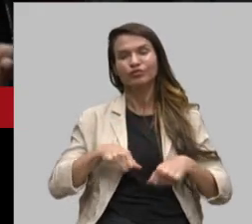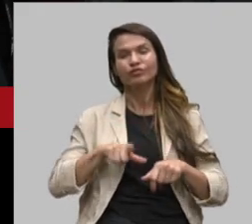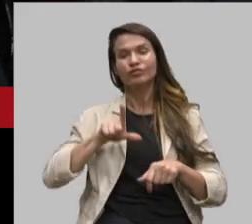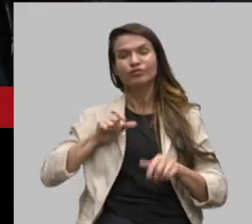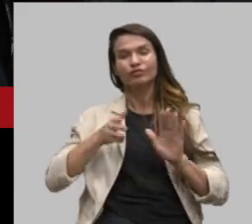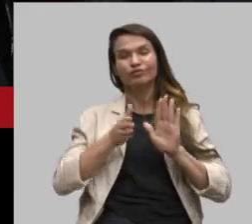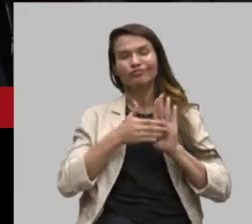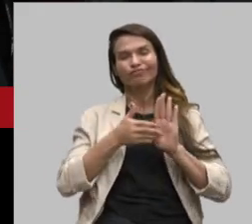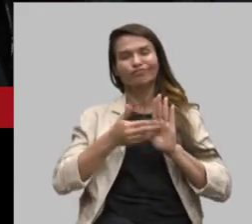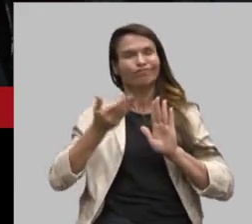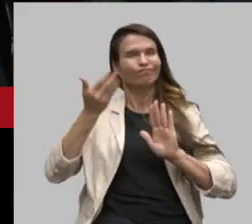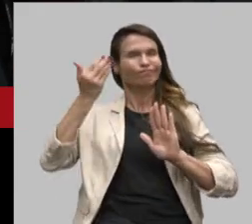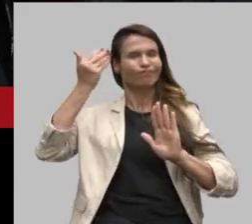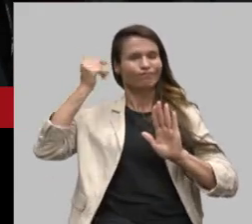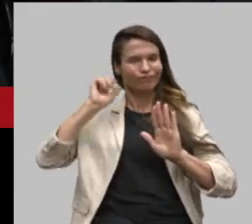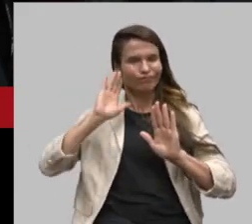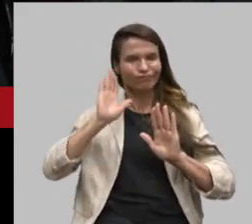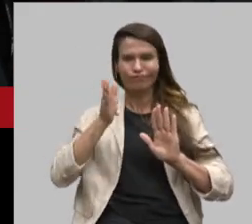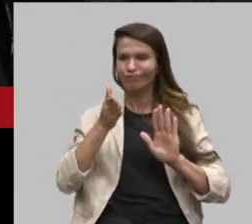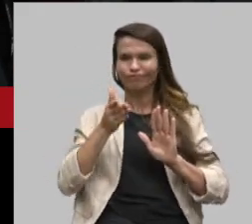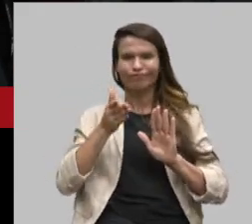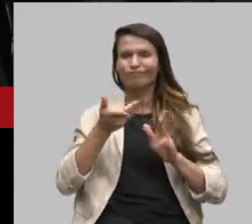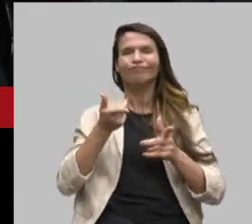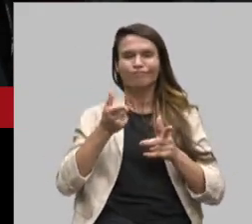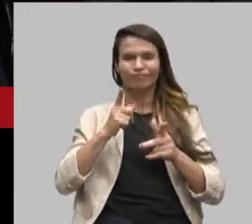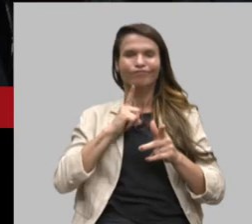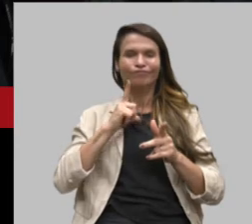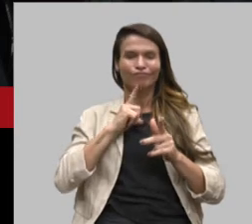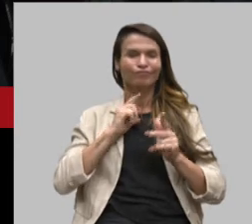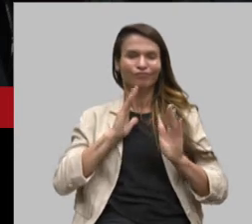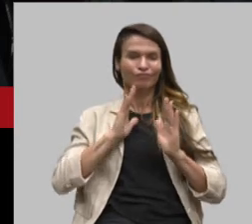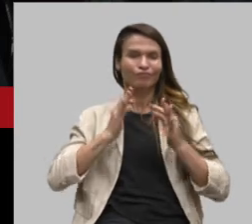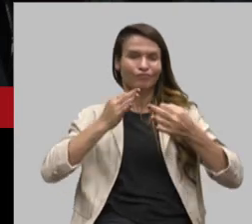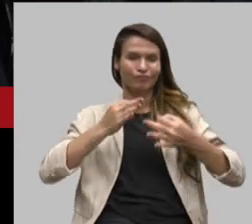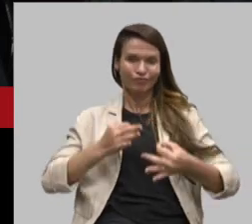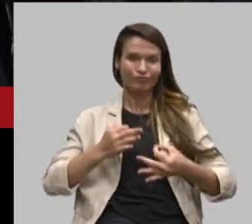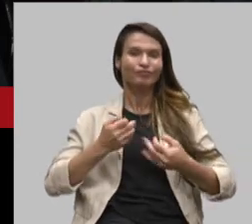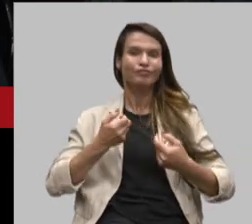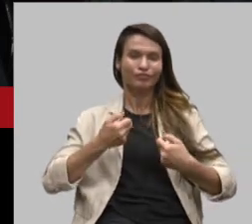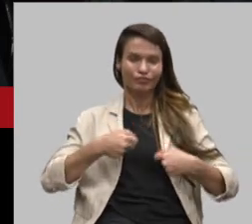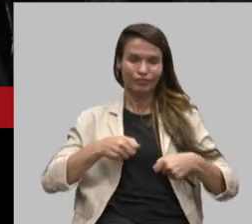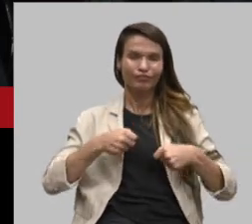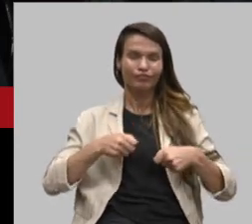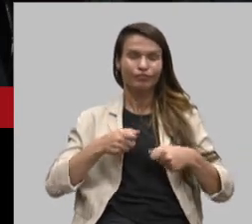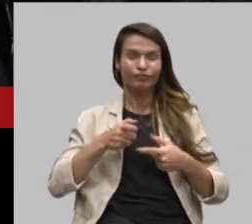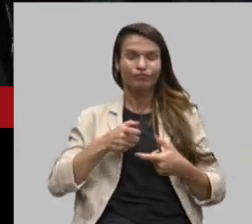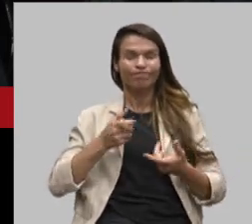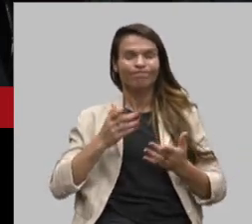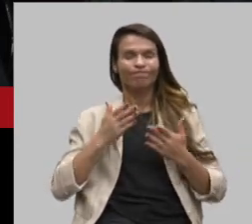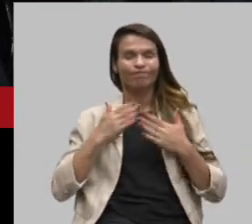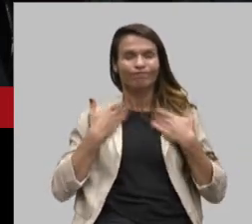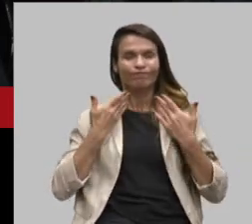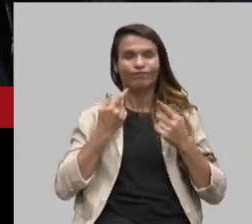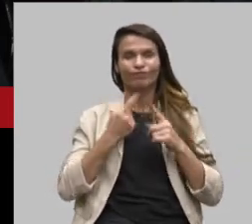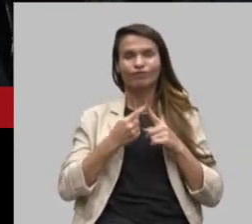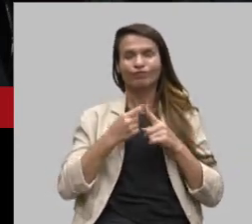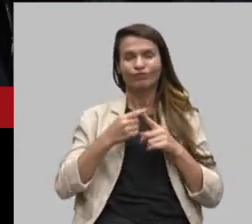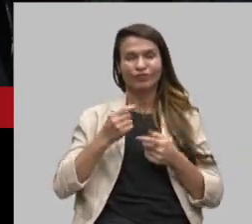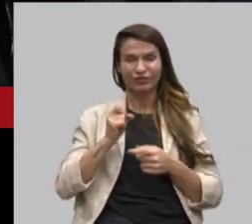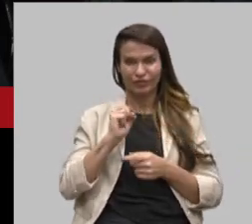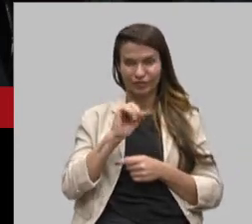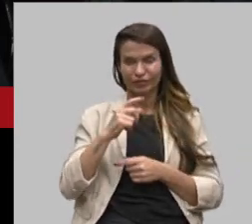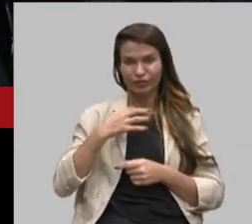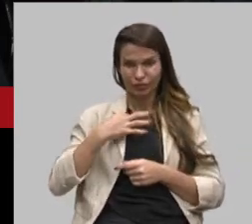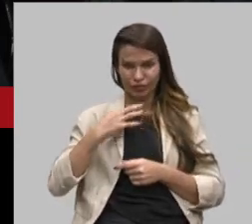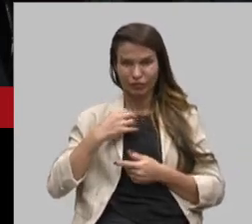muito tempo isso daí já passou do prazo entendeu é uma coisa que passou do prazo eu fico indignada porque um uniforme se a gente for comprar